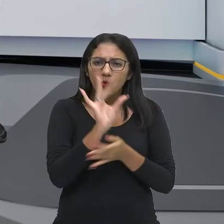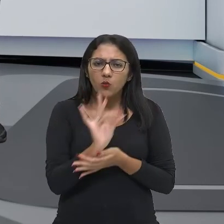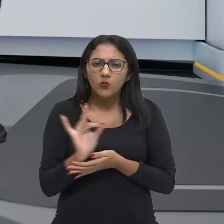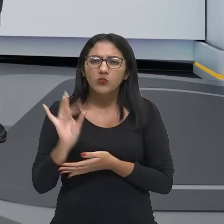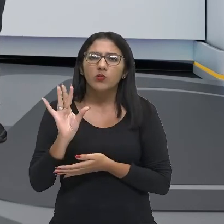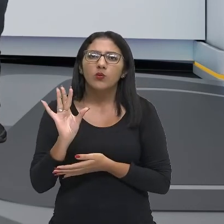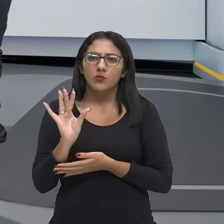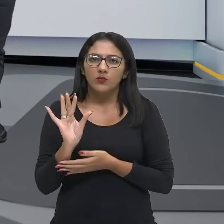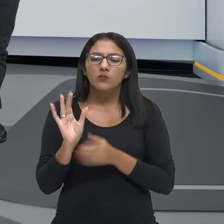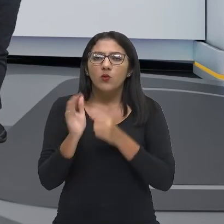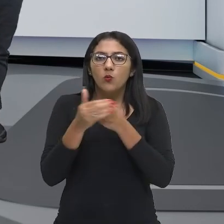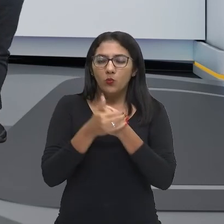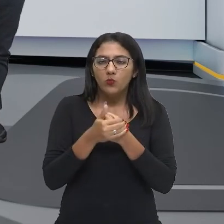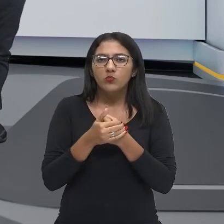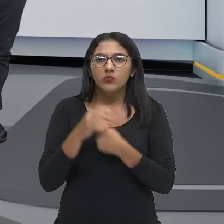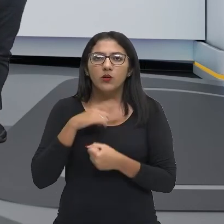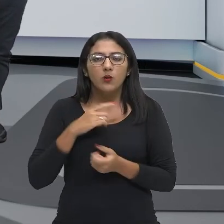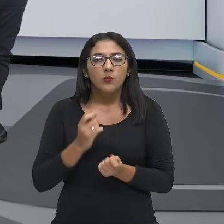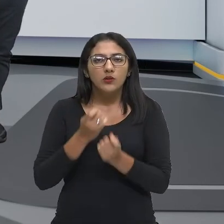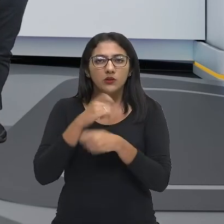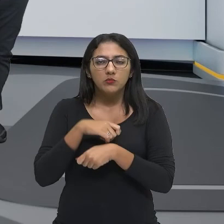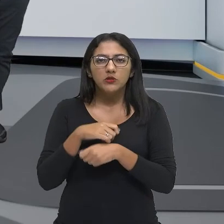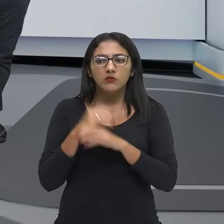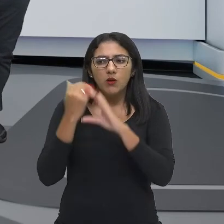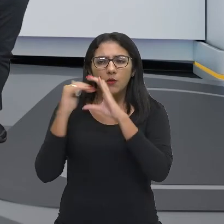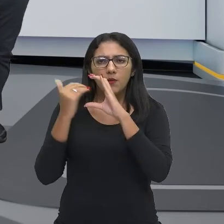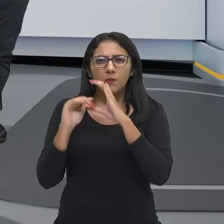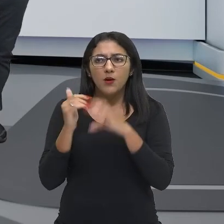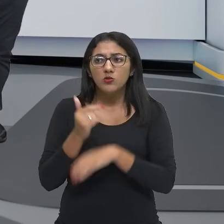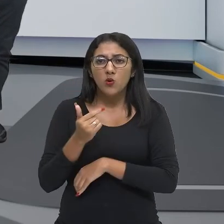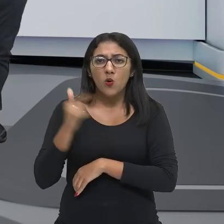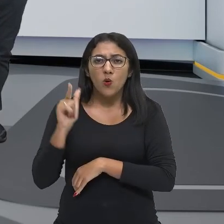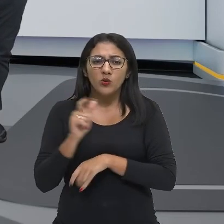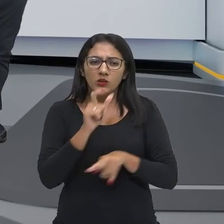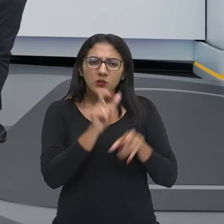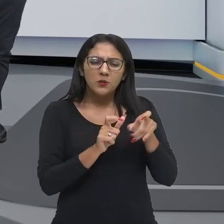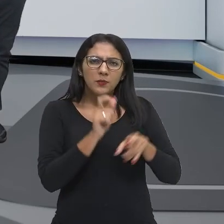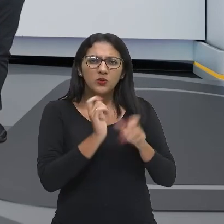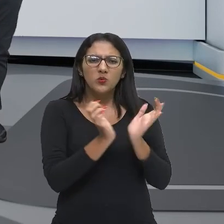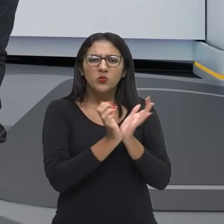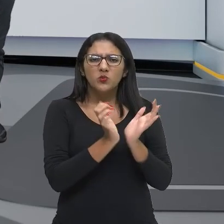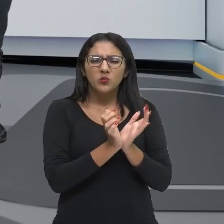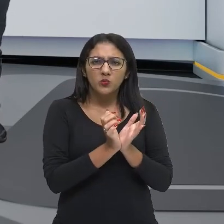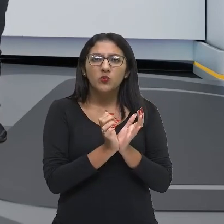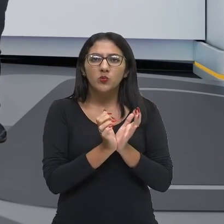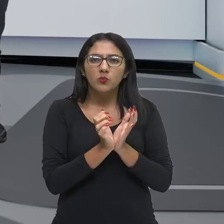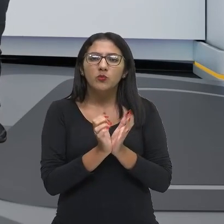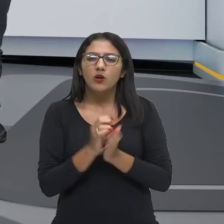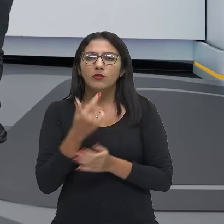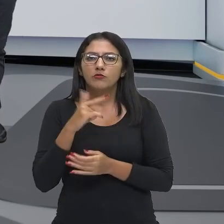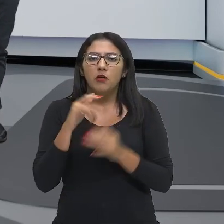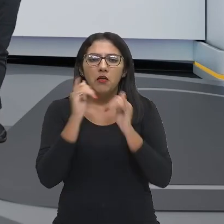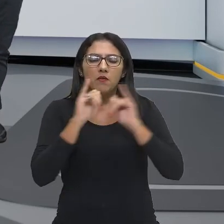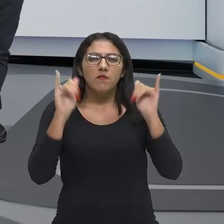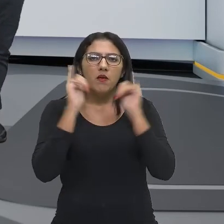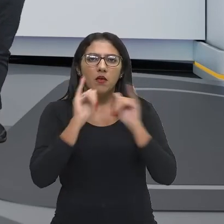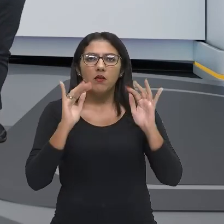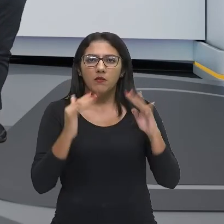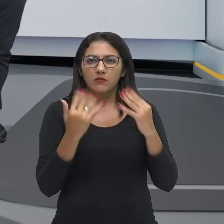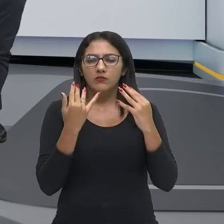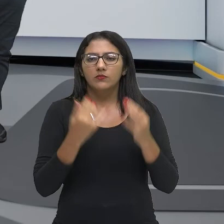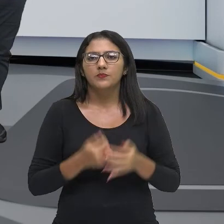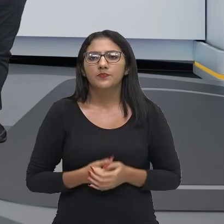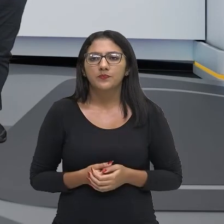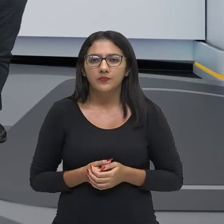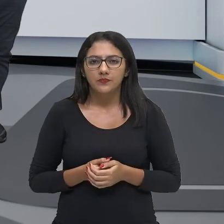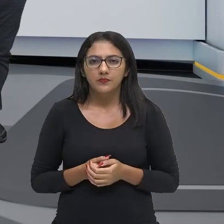oculta, para que os e-mails dos outros membros dos grupos não sejam expostos, tá? Então, vamos